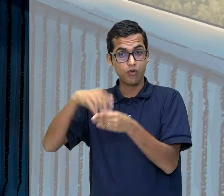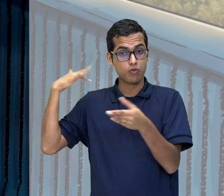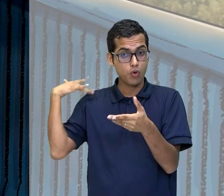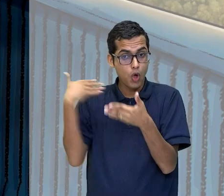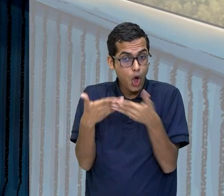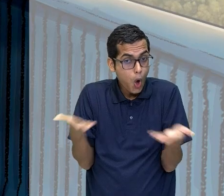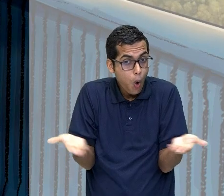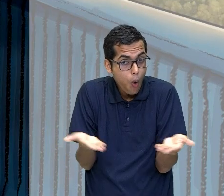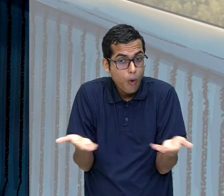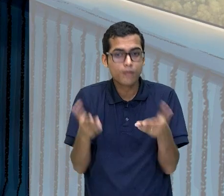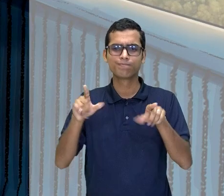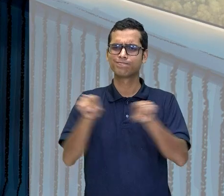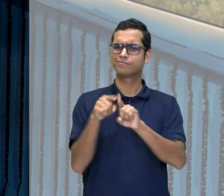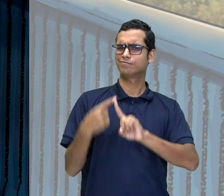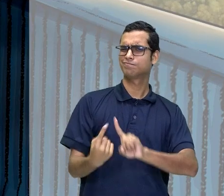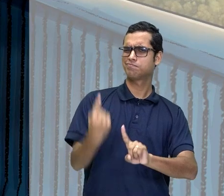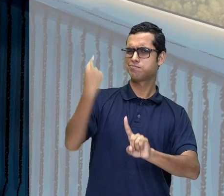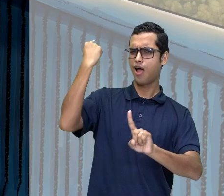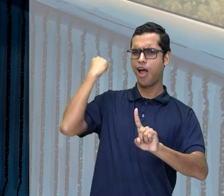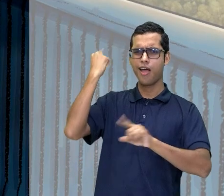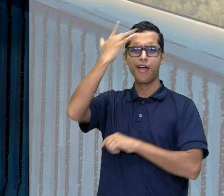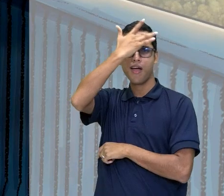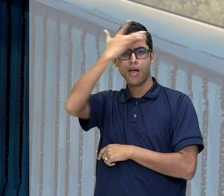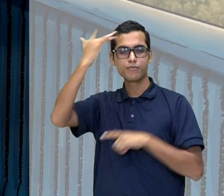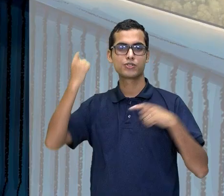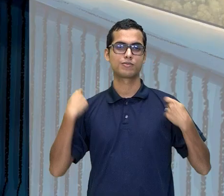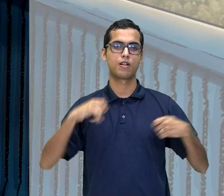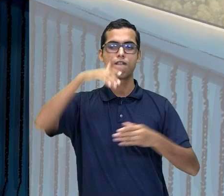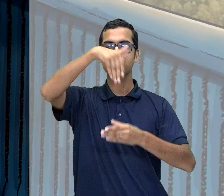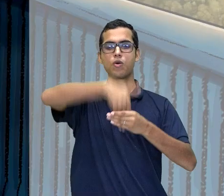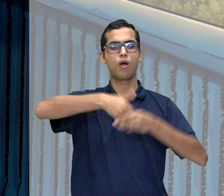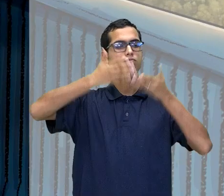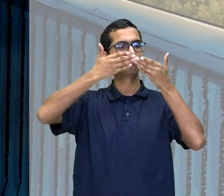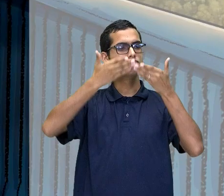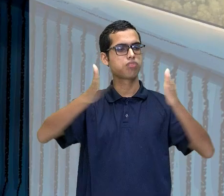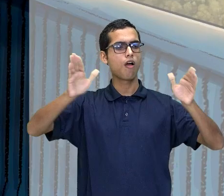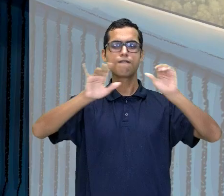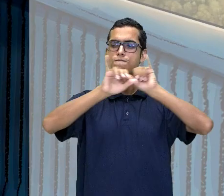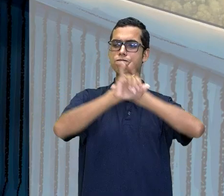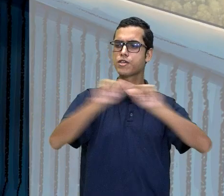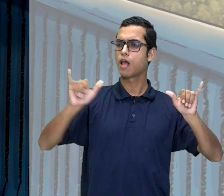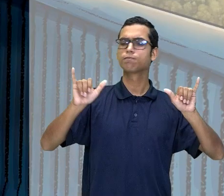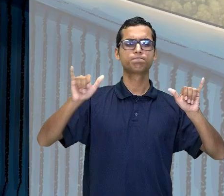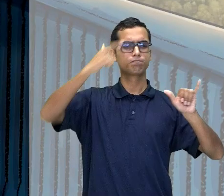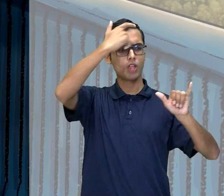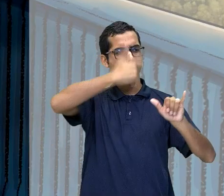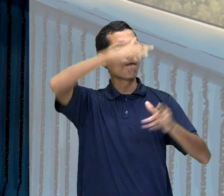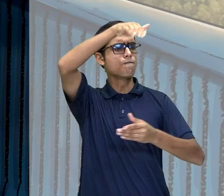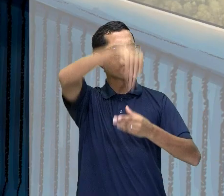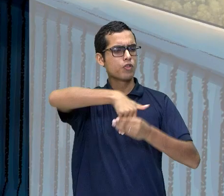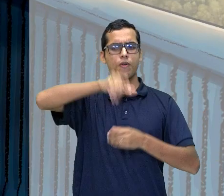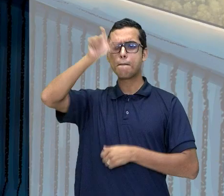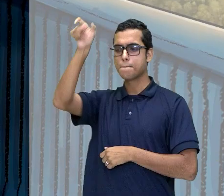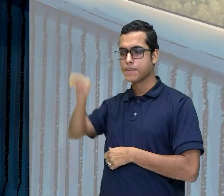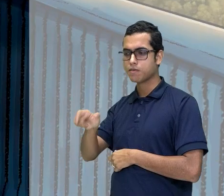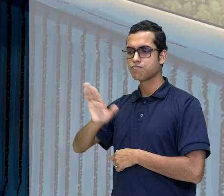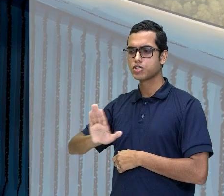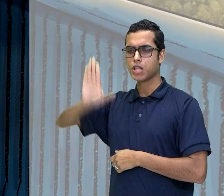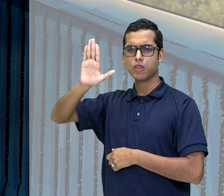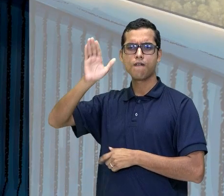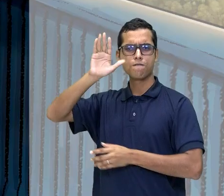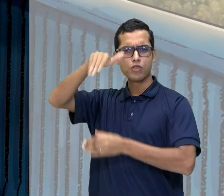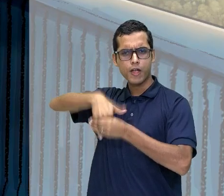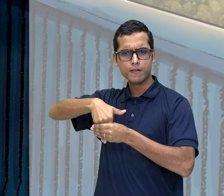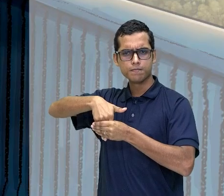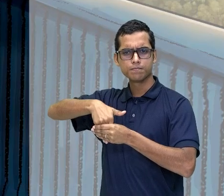a pessoa tinha que declarar abertamente em quem votou. Vamos imaginar, então, a situação. O Brasil, naquele